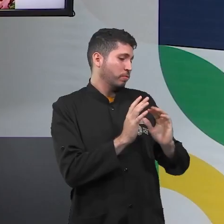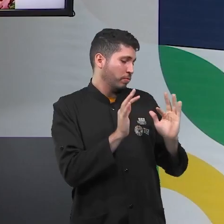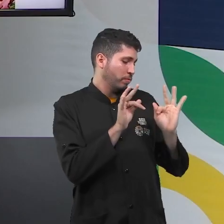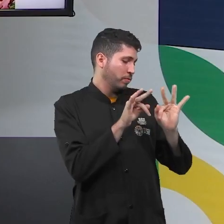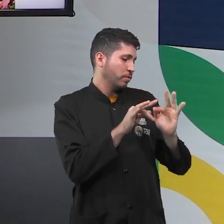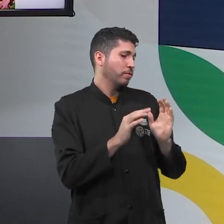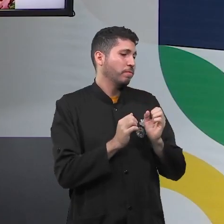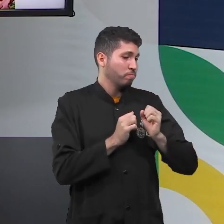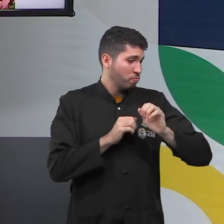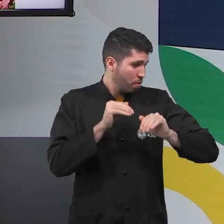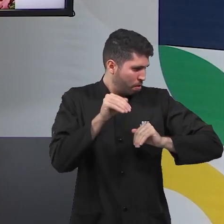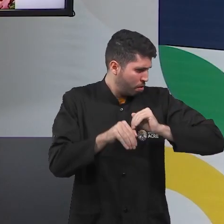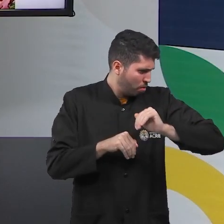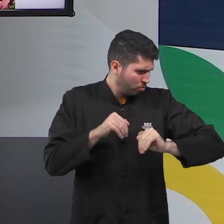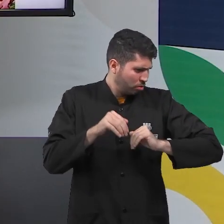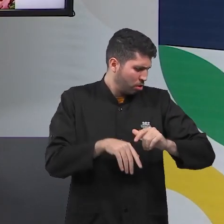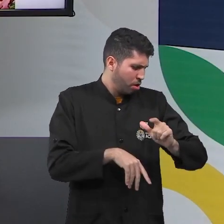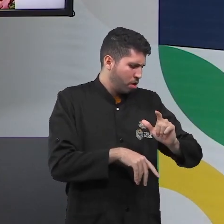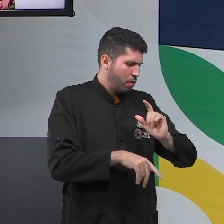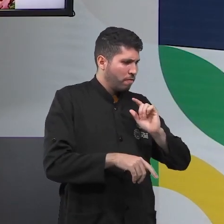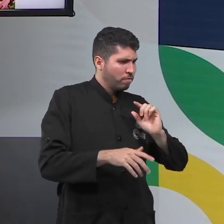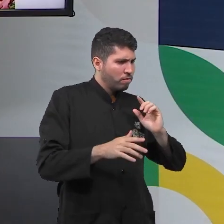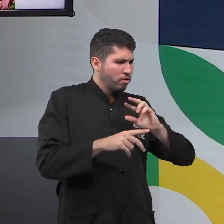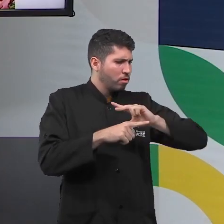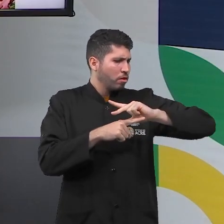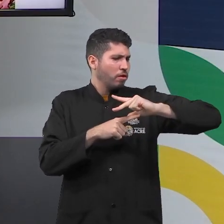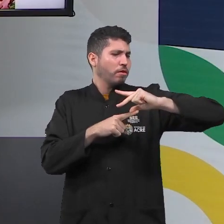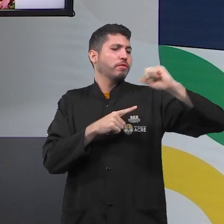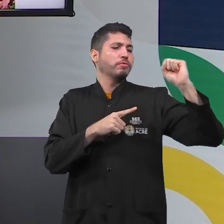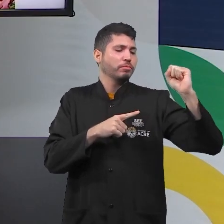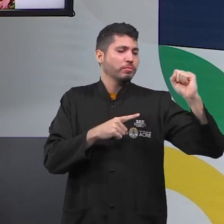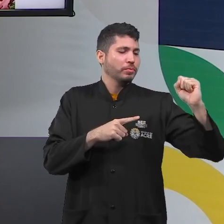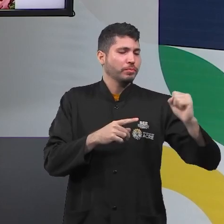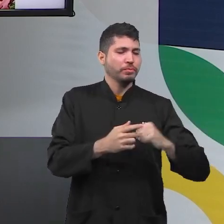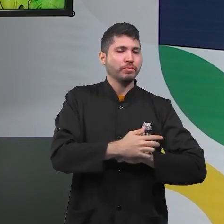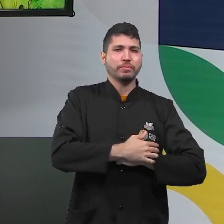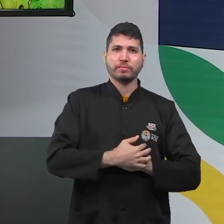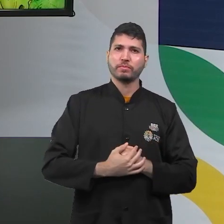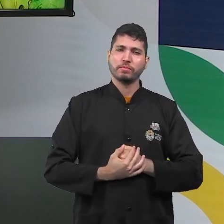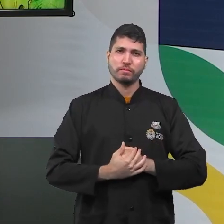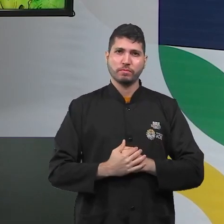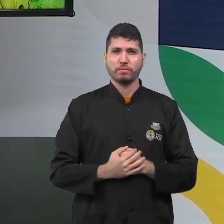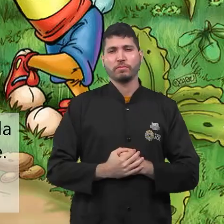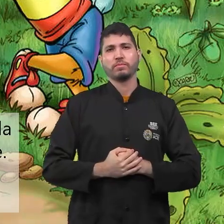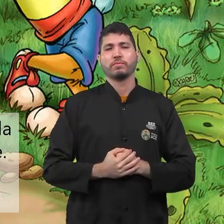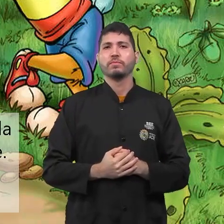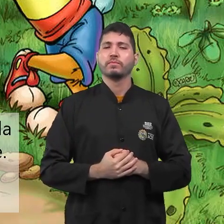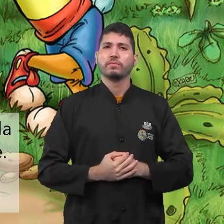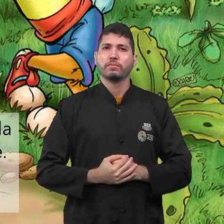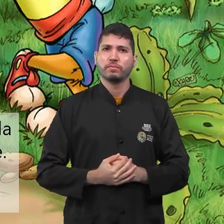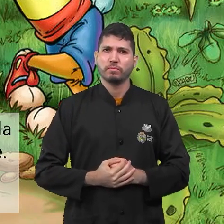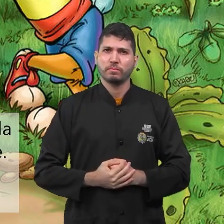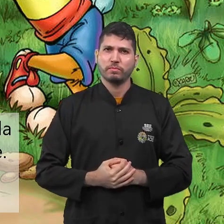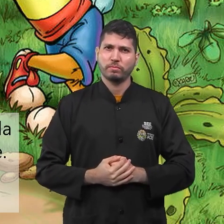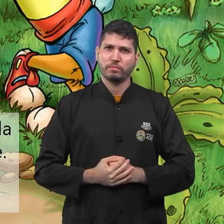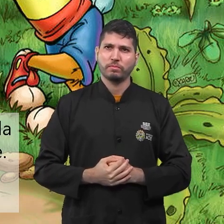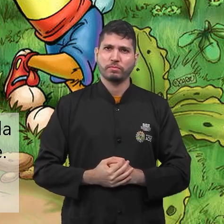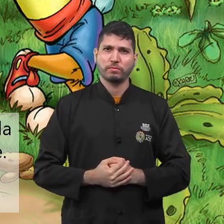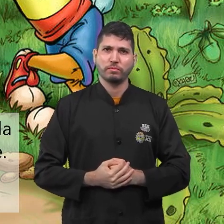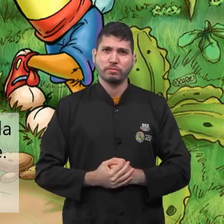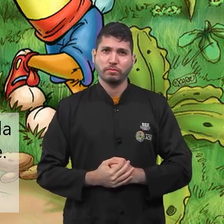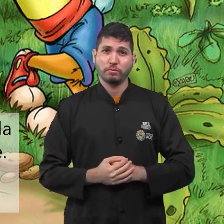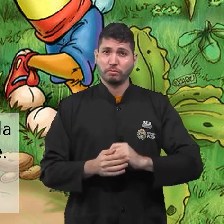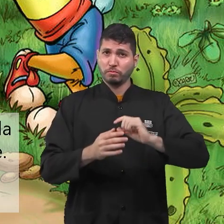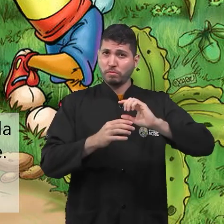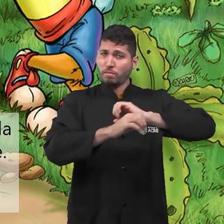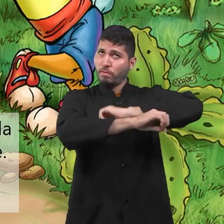da corrida quem de verdade vai rir de quem ri por último ri melhor. Então vamos à continuação. Al dia seguinte,